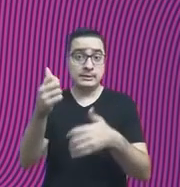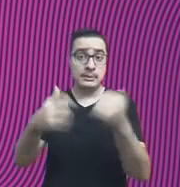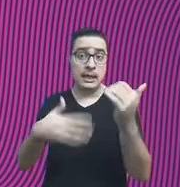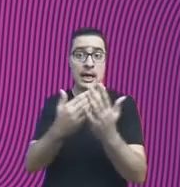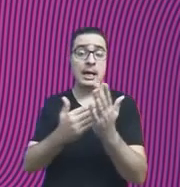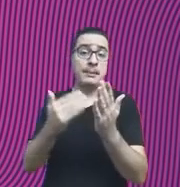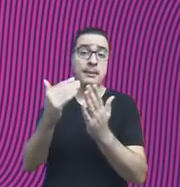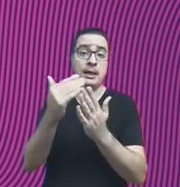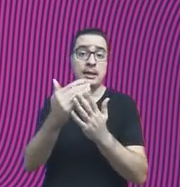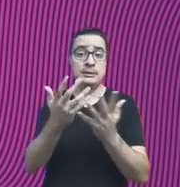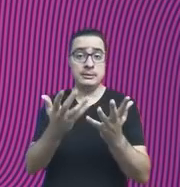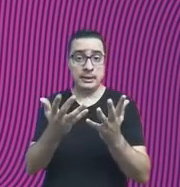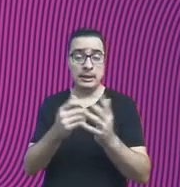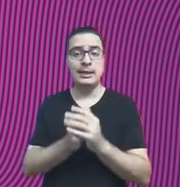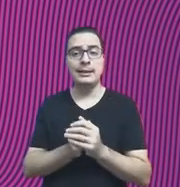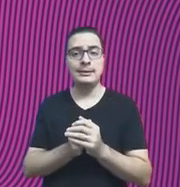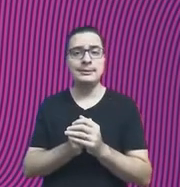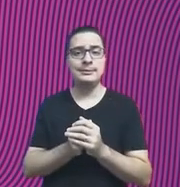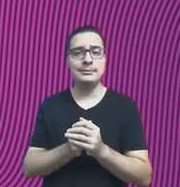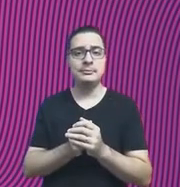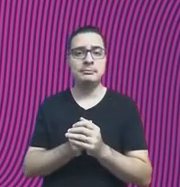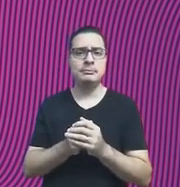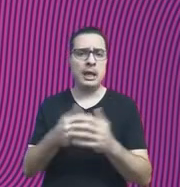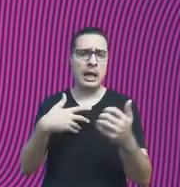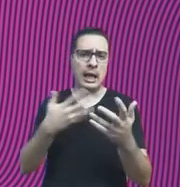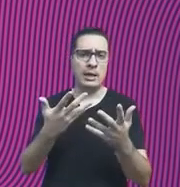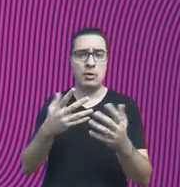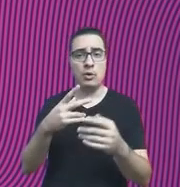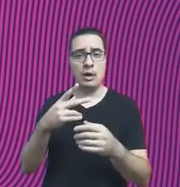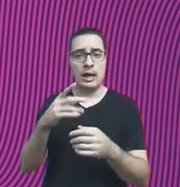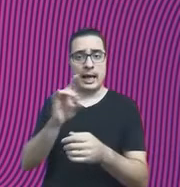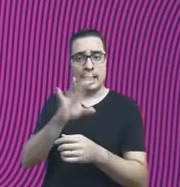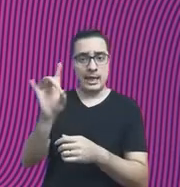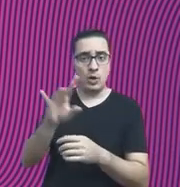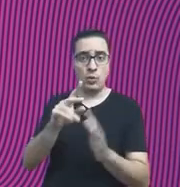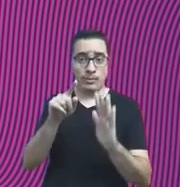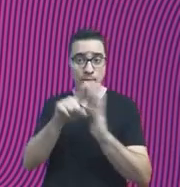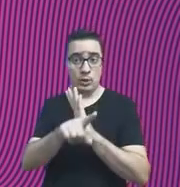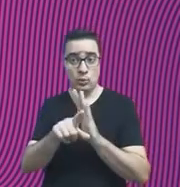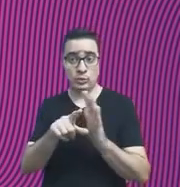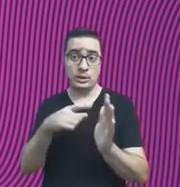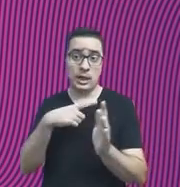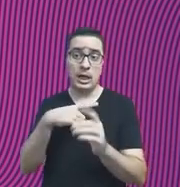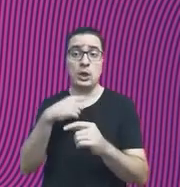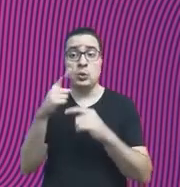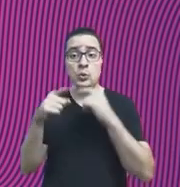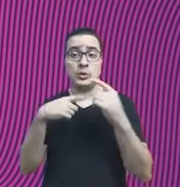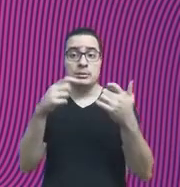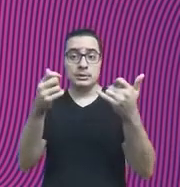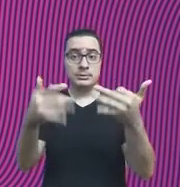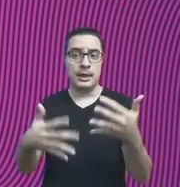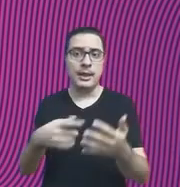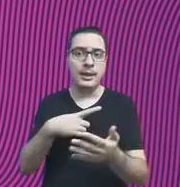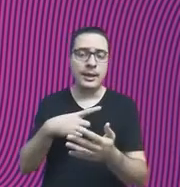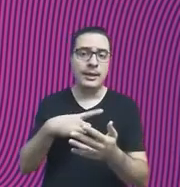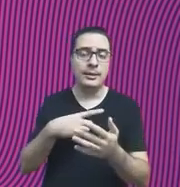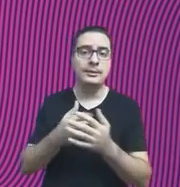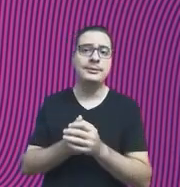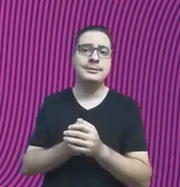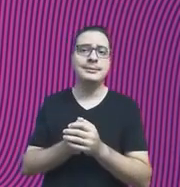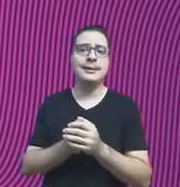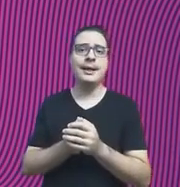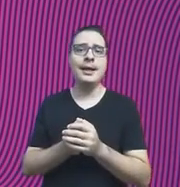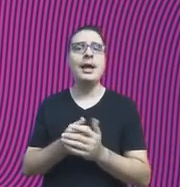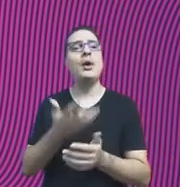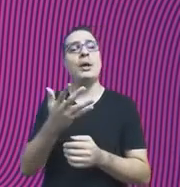e José? Vocês querem fazer perguntas um para o outro? Tem alguma dúvida a ser esclarecida? Não, eu só queria